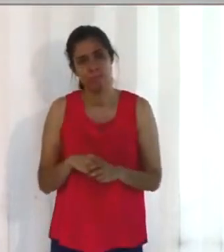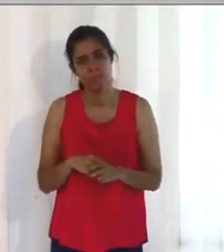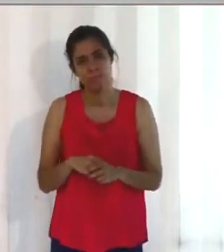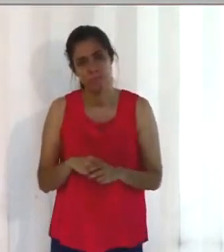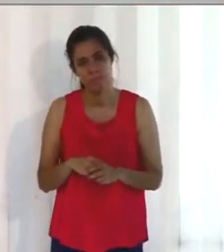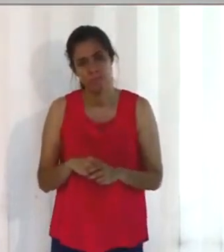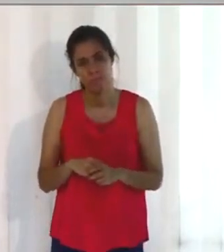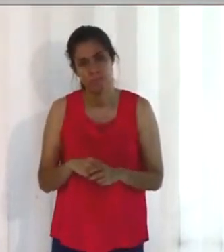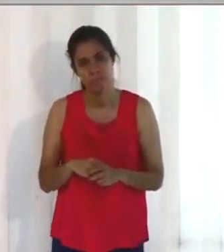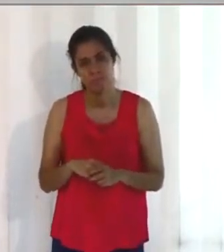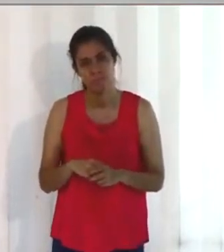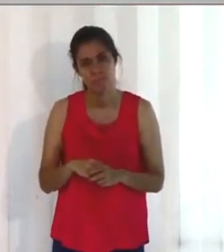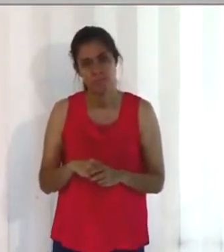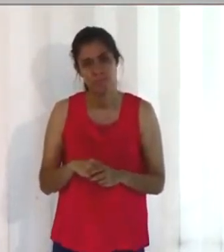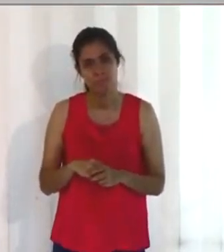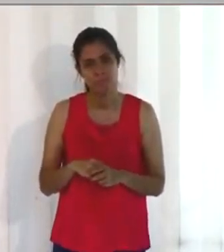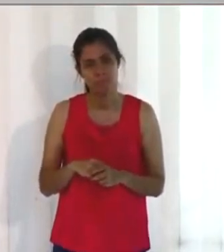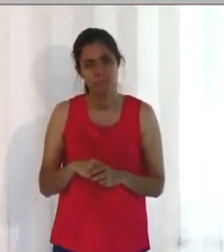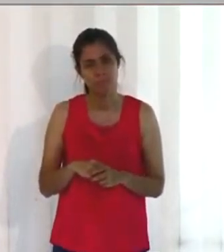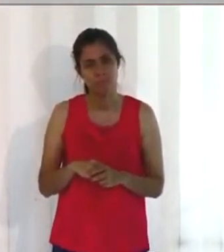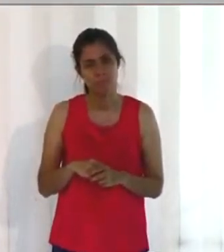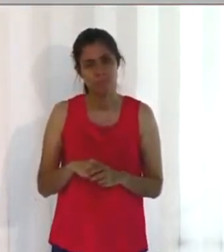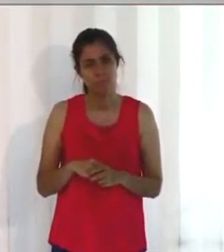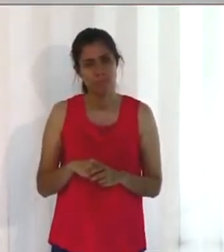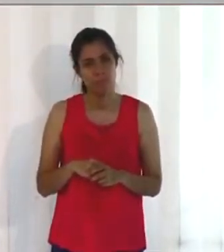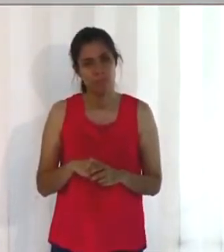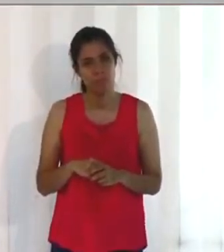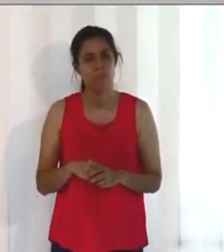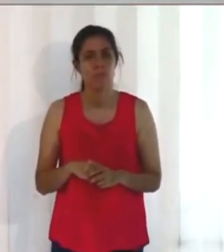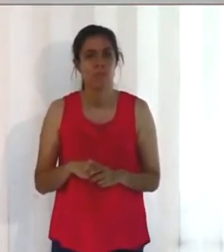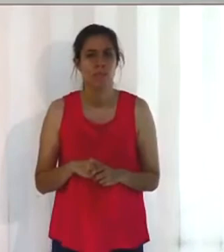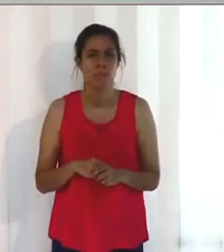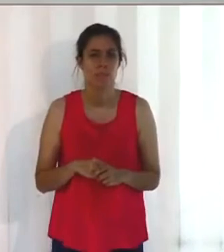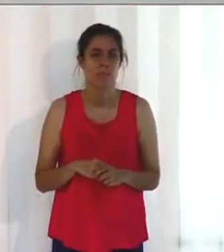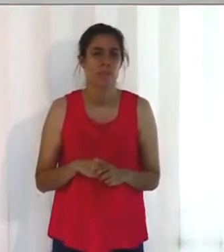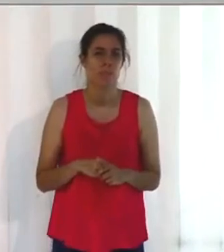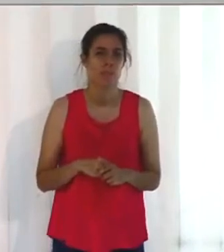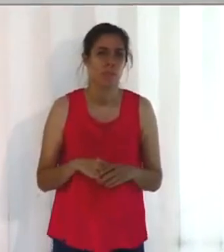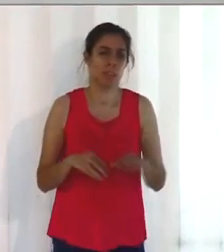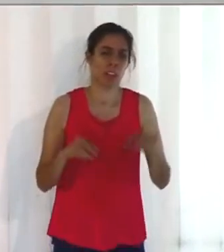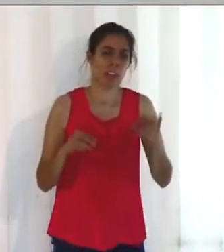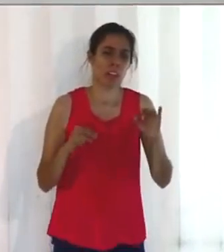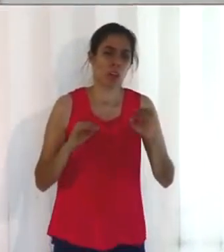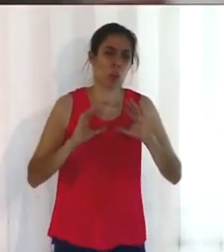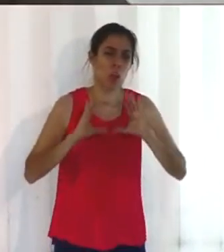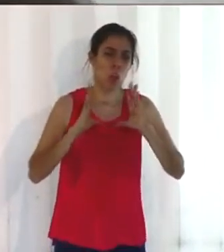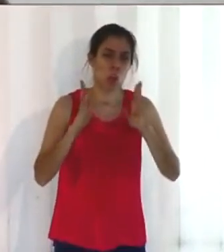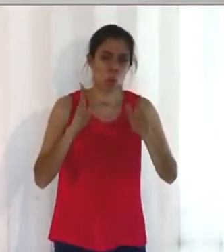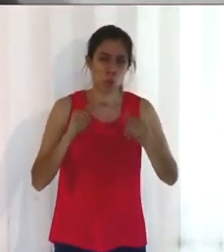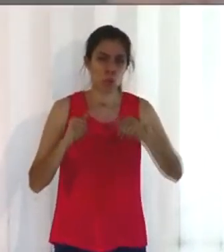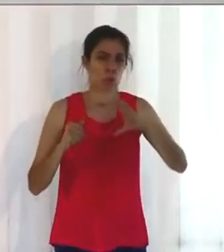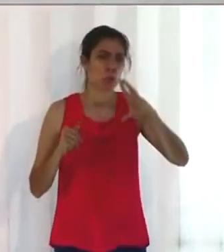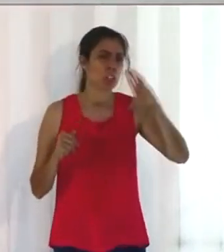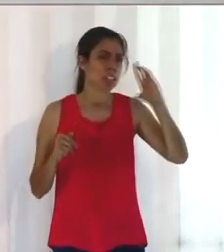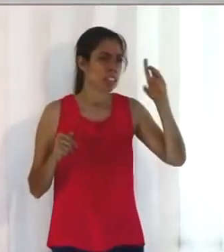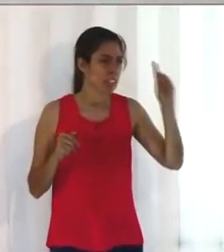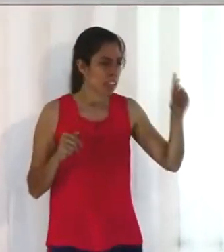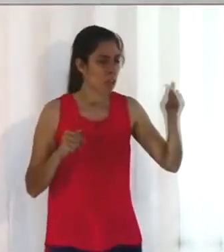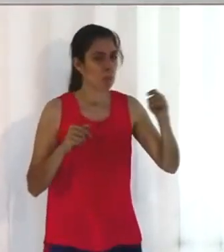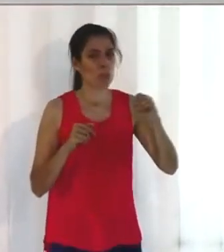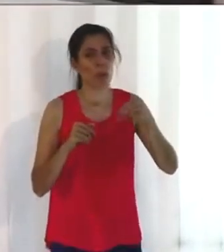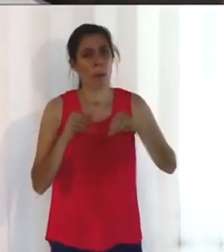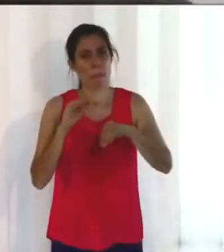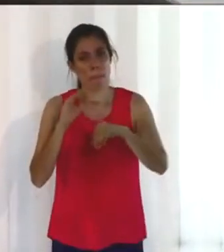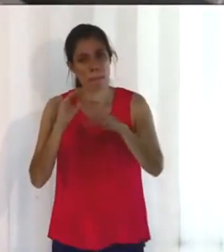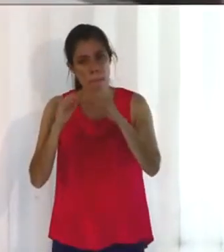ele colocou. Quando Deus disse, chama a tua família, ele chamou. Quando as águas se levantaram